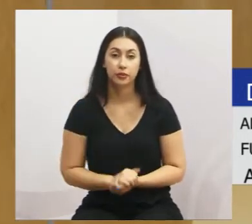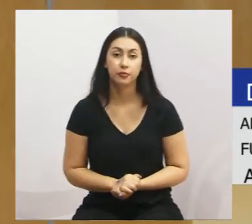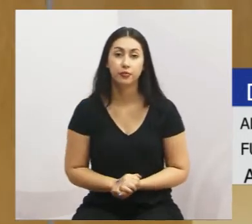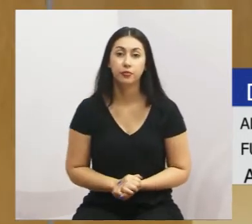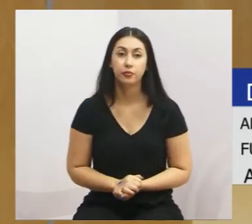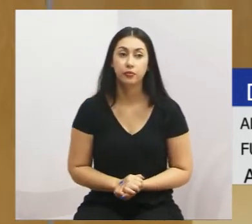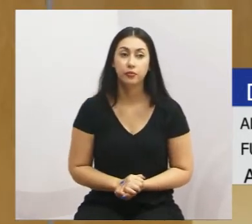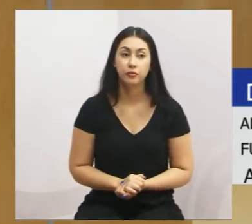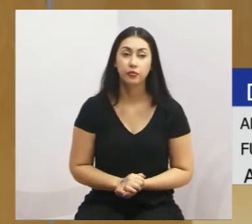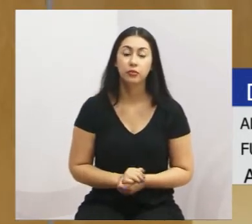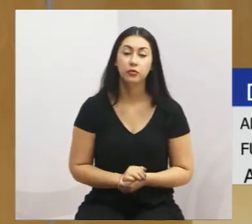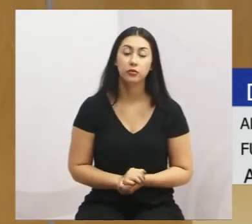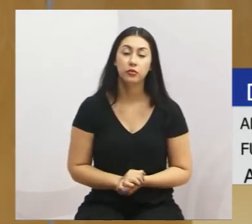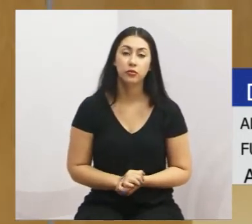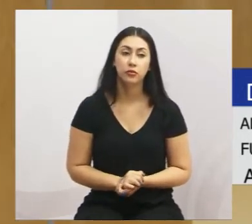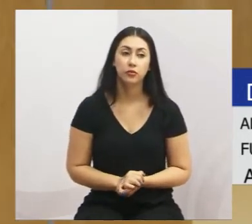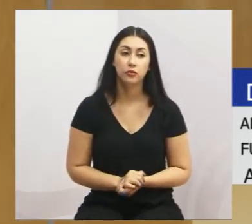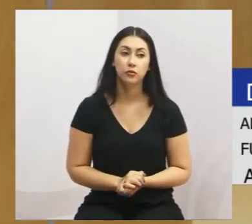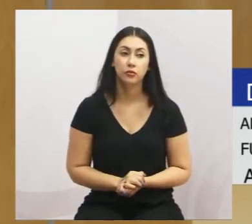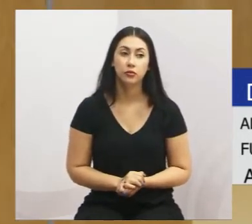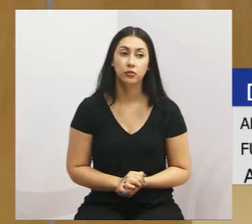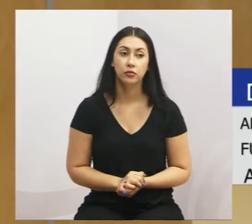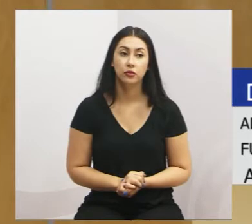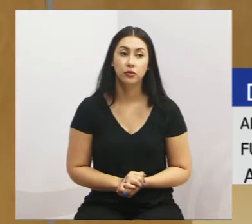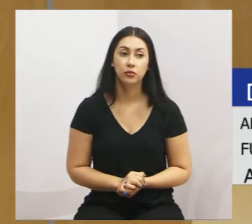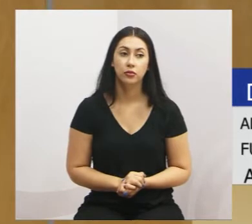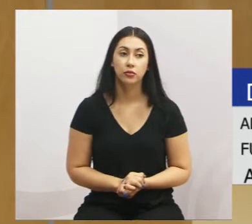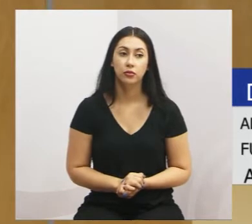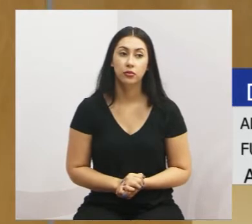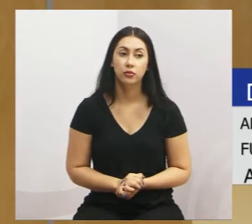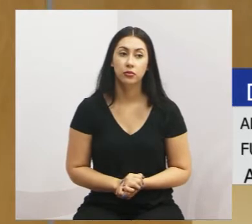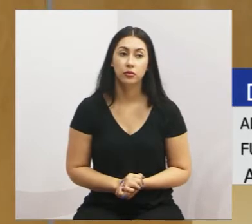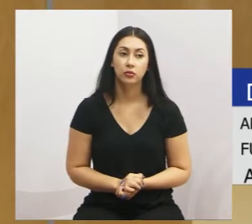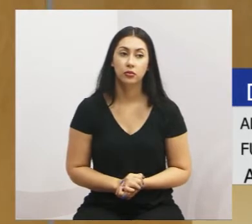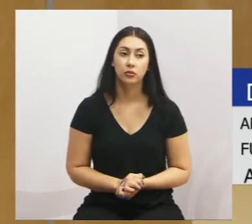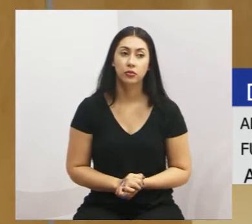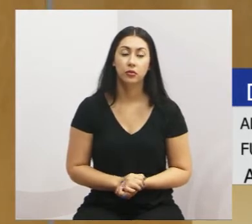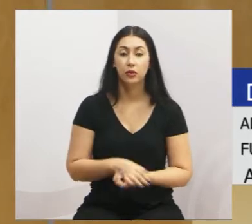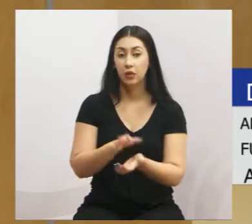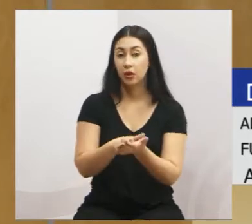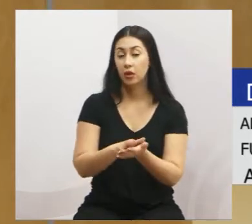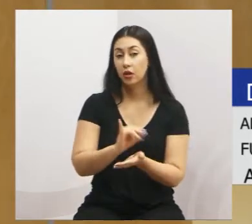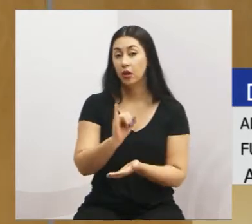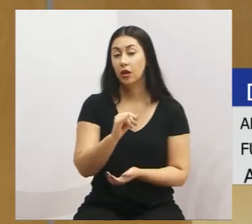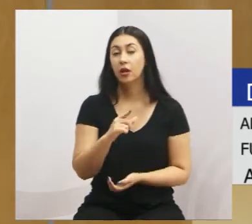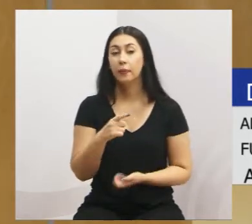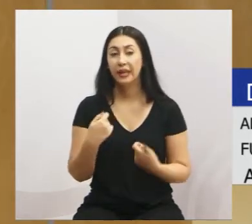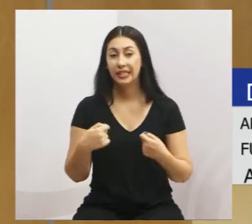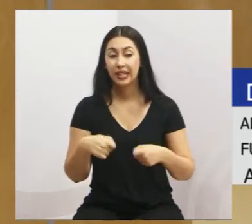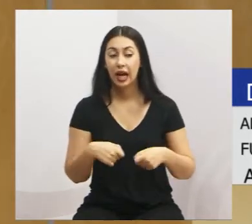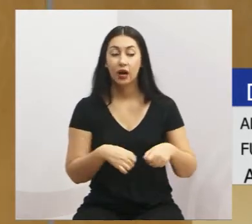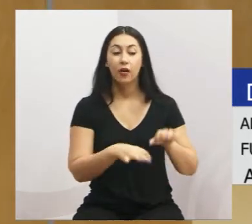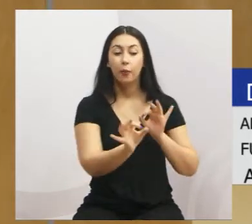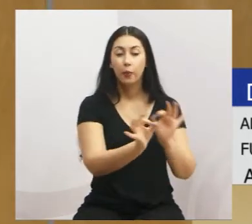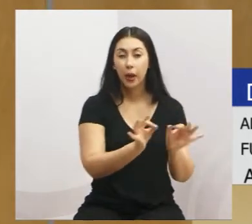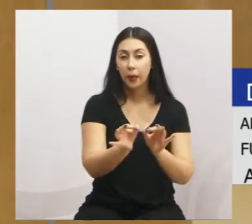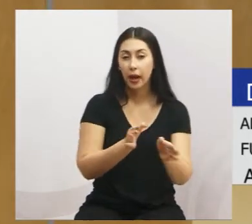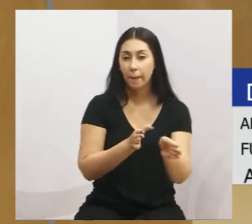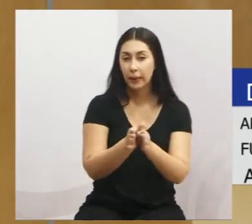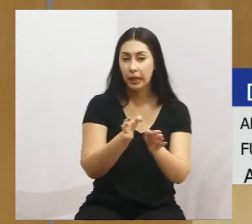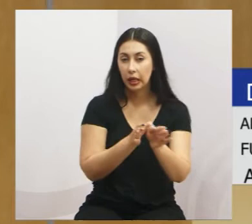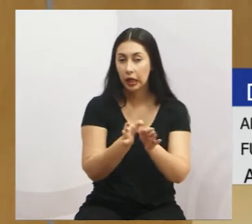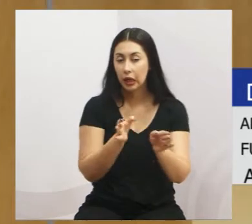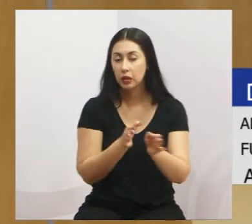mútuas firmadas no processo, coube ao município estruturar a diretoria de articulação de